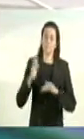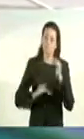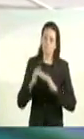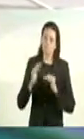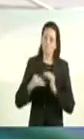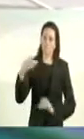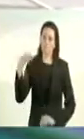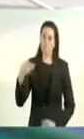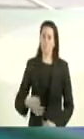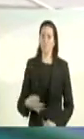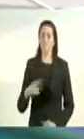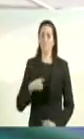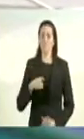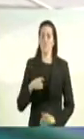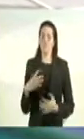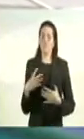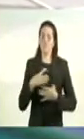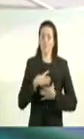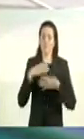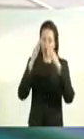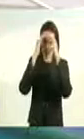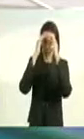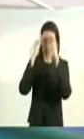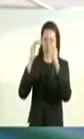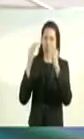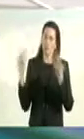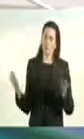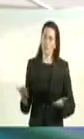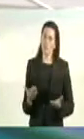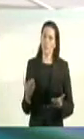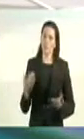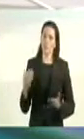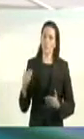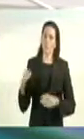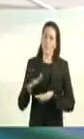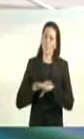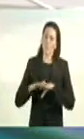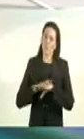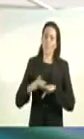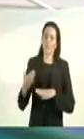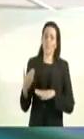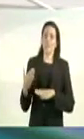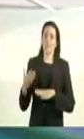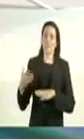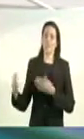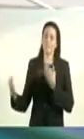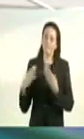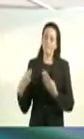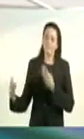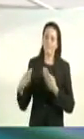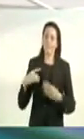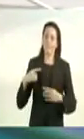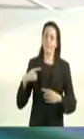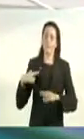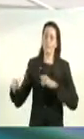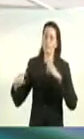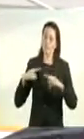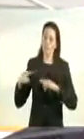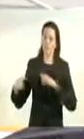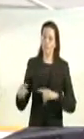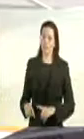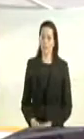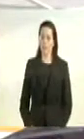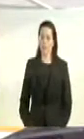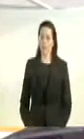uma honra ter esse debate com Vossa Excelência. Mas tenho que dizer que